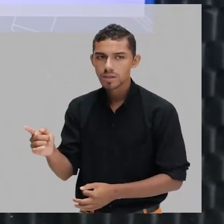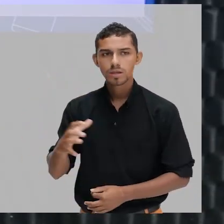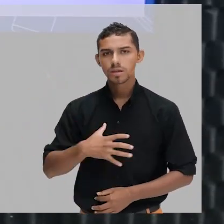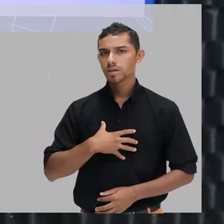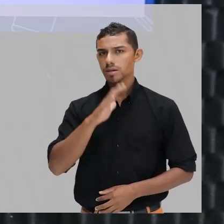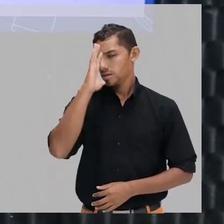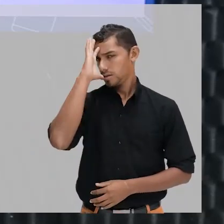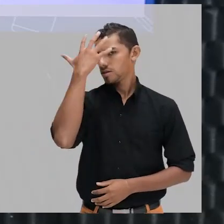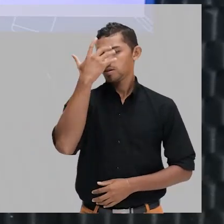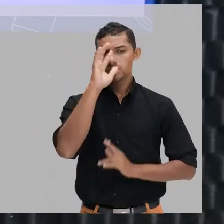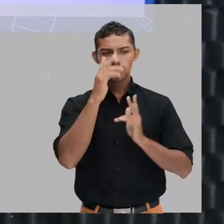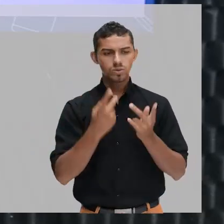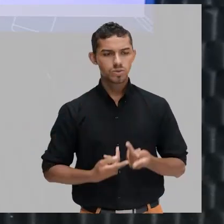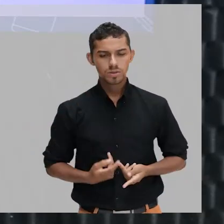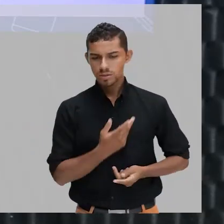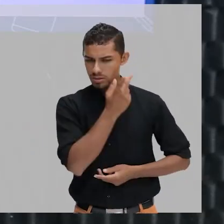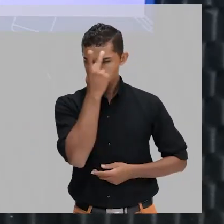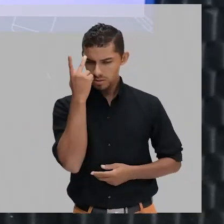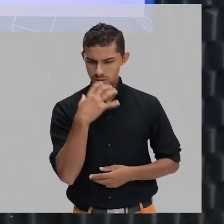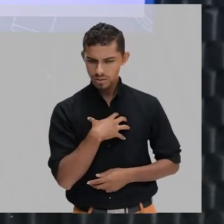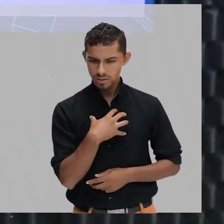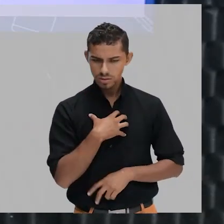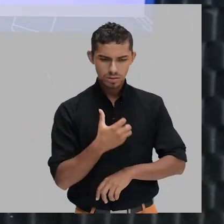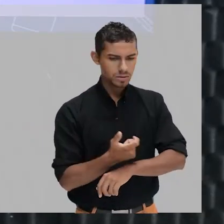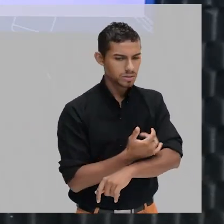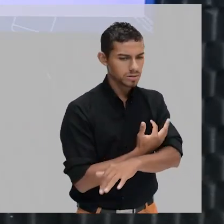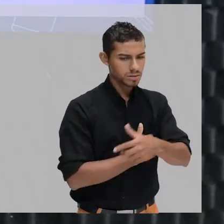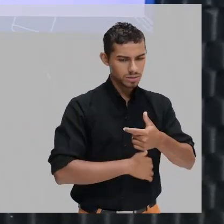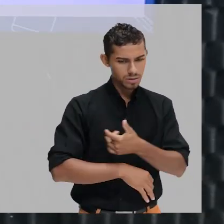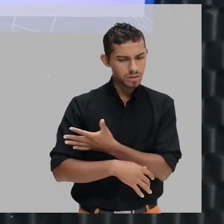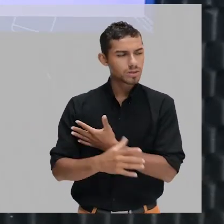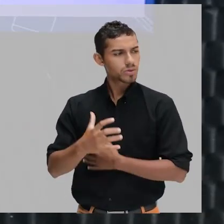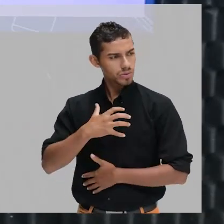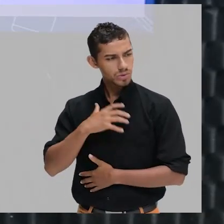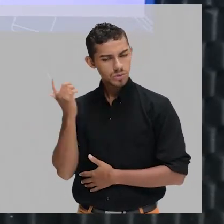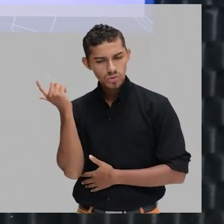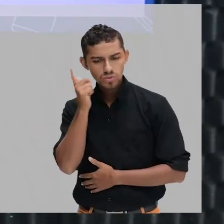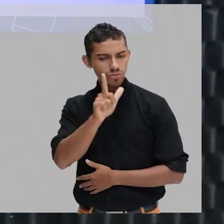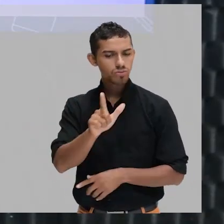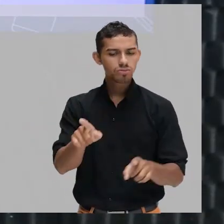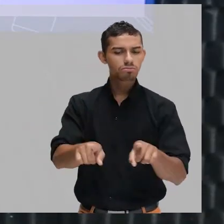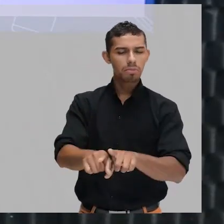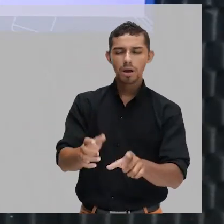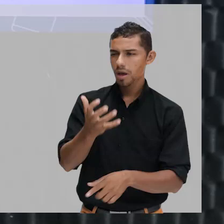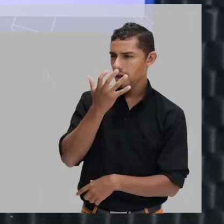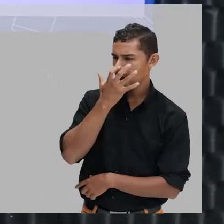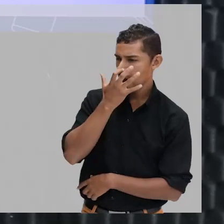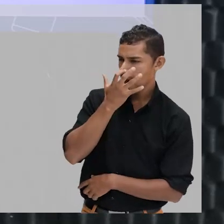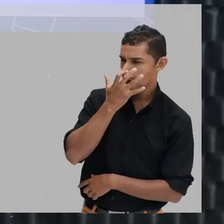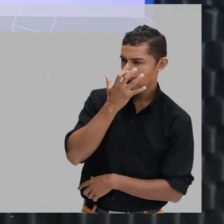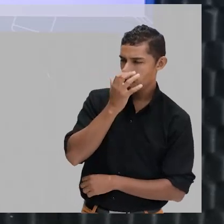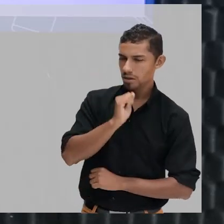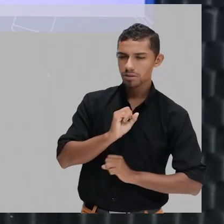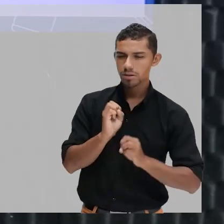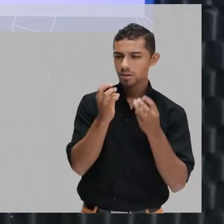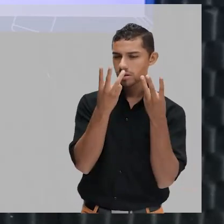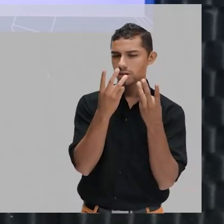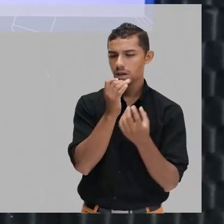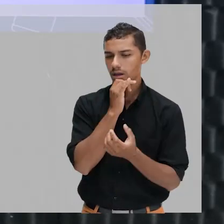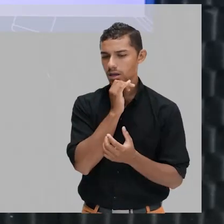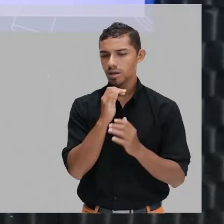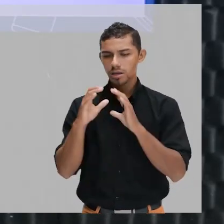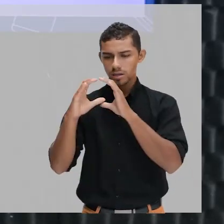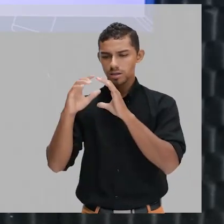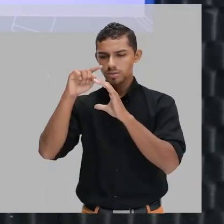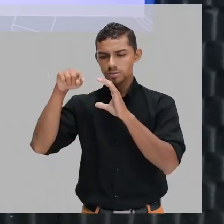situações humanas, pessoas, sentimentos, emoções. Eu vi, né, uma situação de um espetáculo uma vez onde bolas